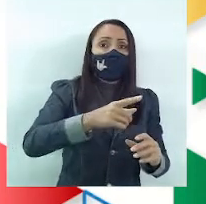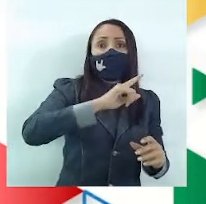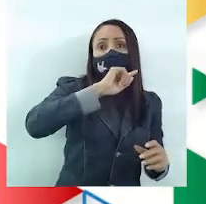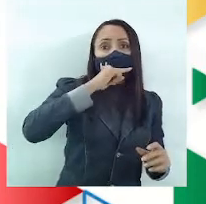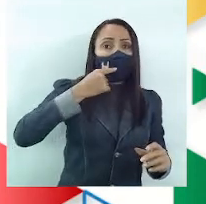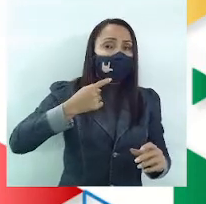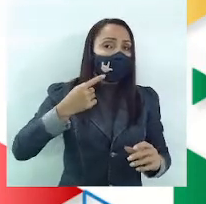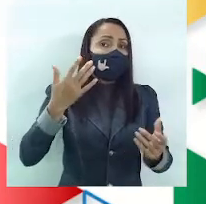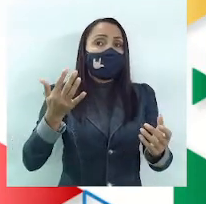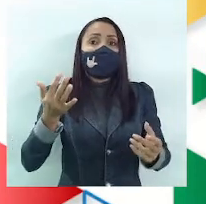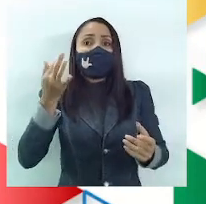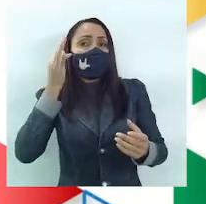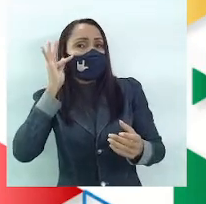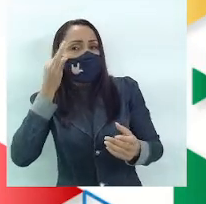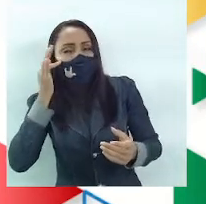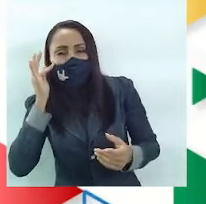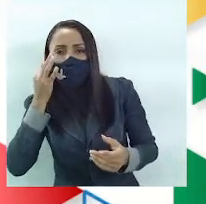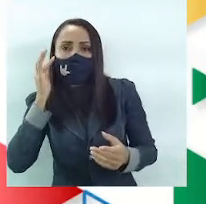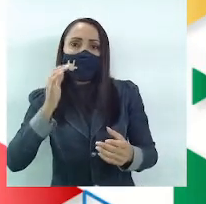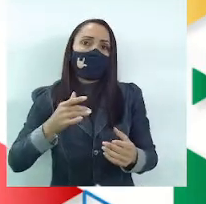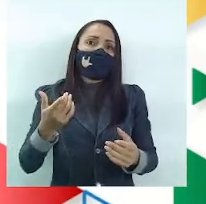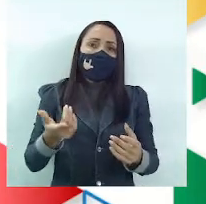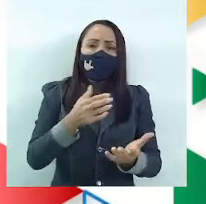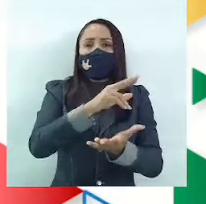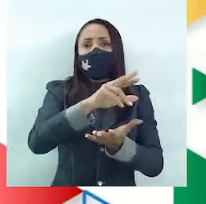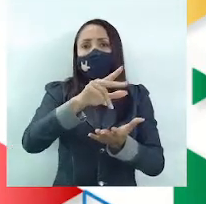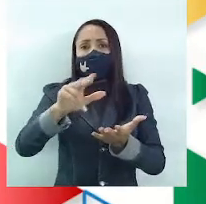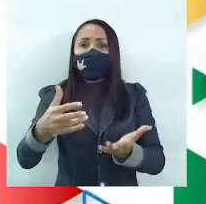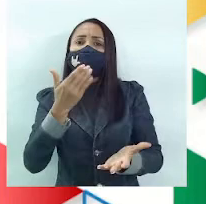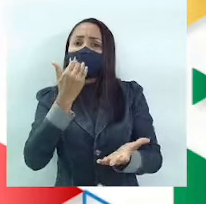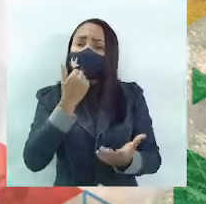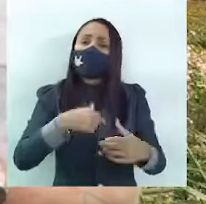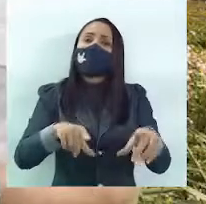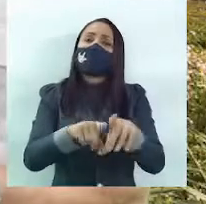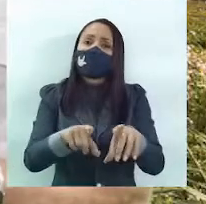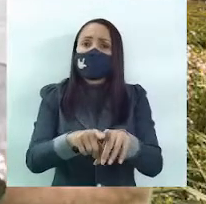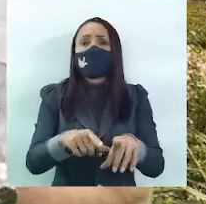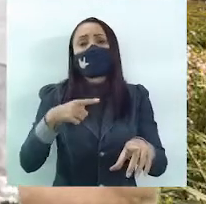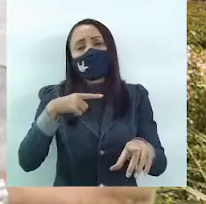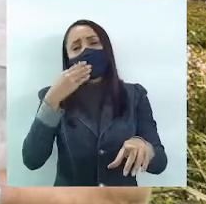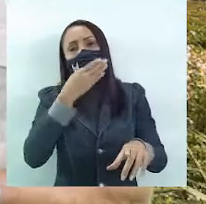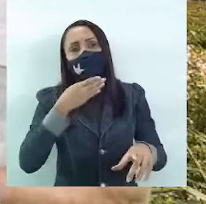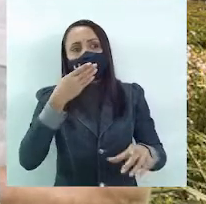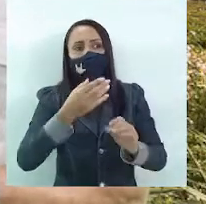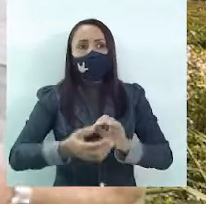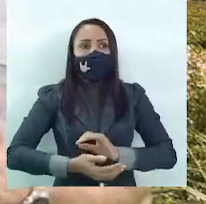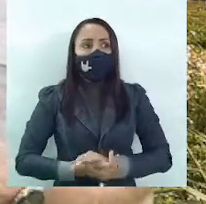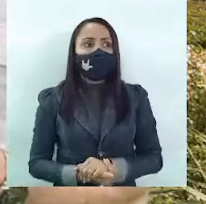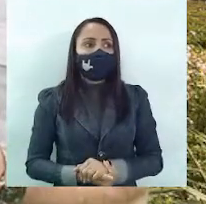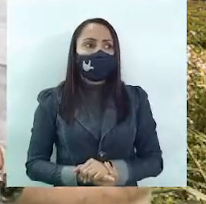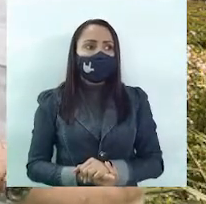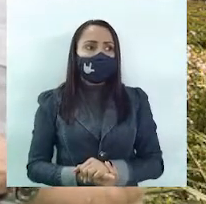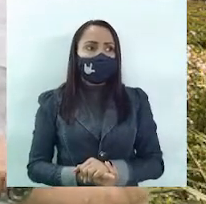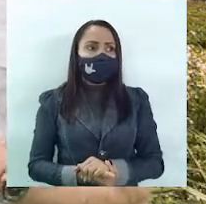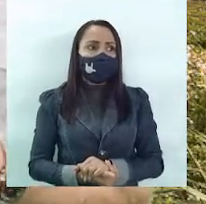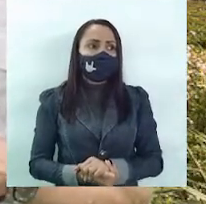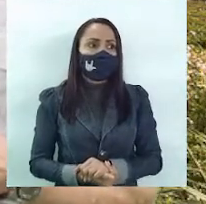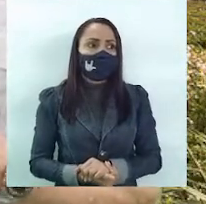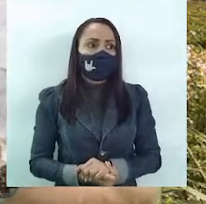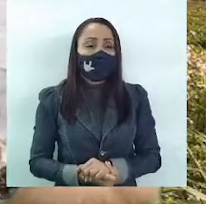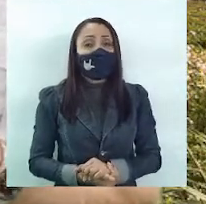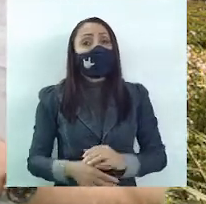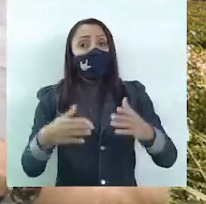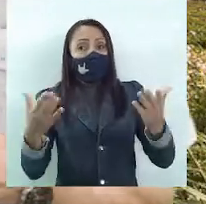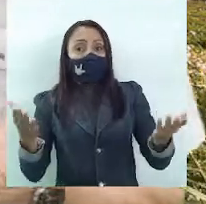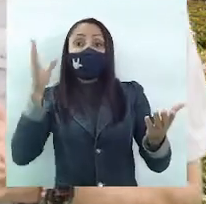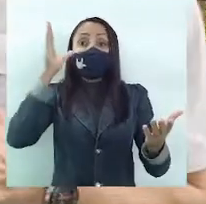frutose, do amido e todos os outros alimentos também têm esse poder, como eu já falei. E aqui é uma